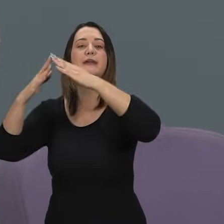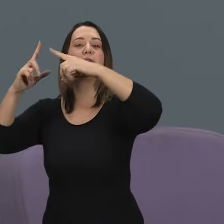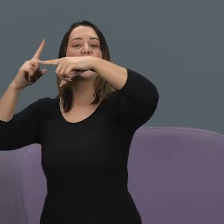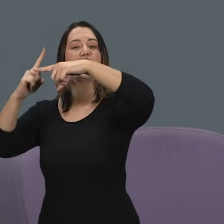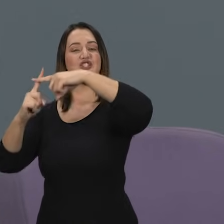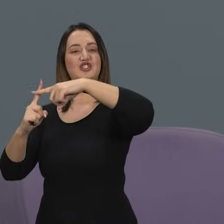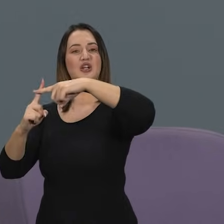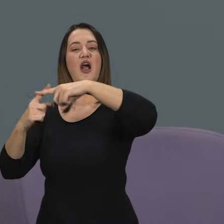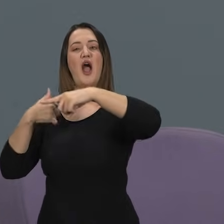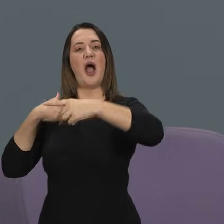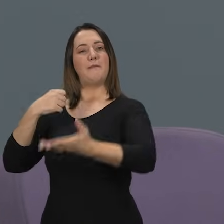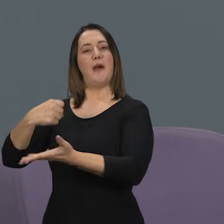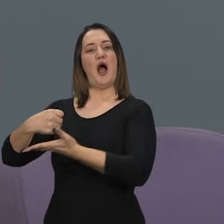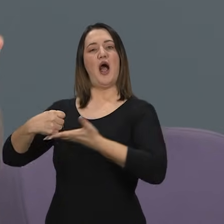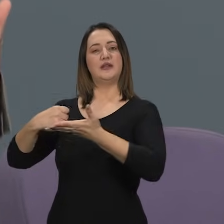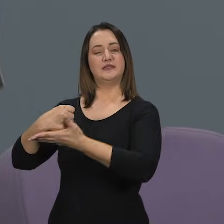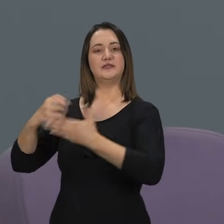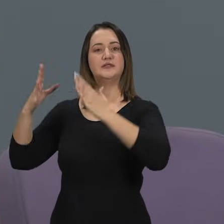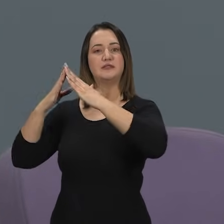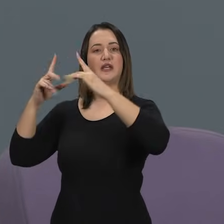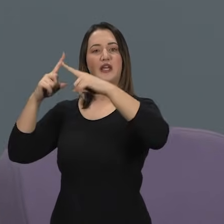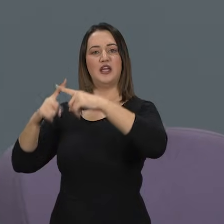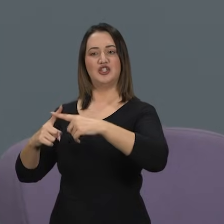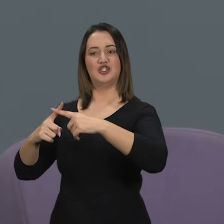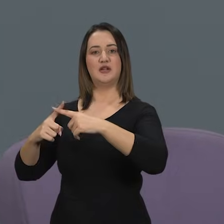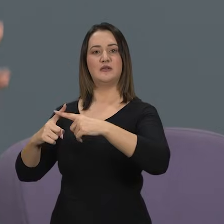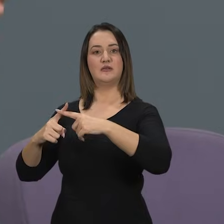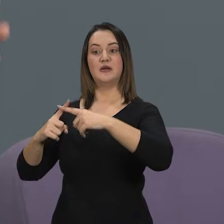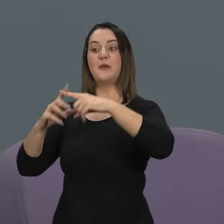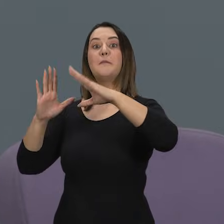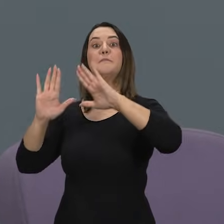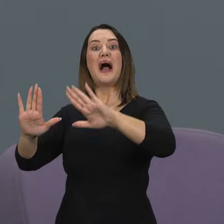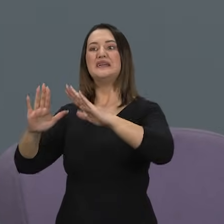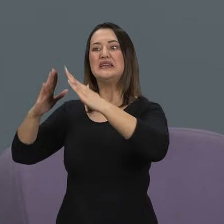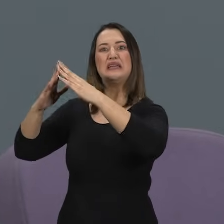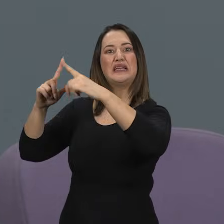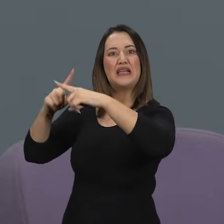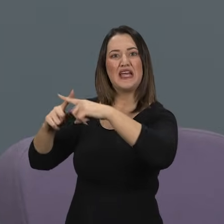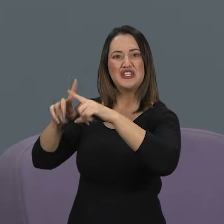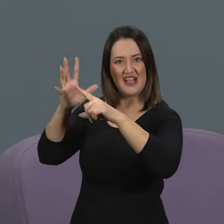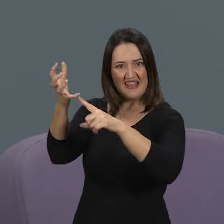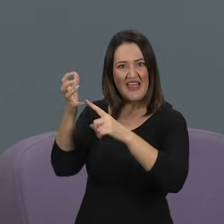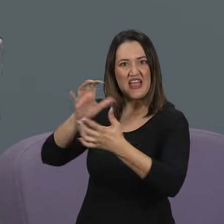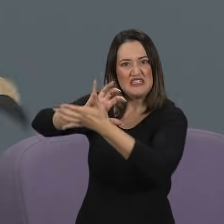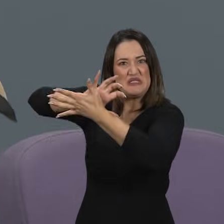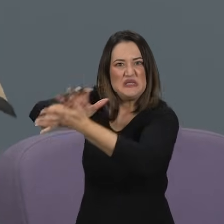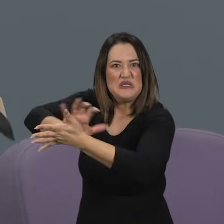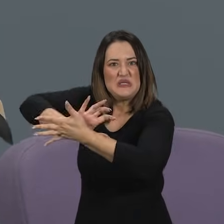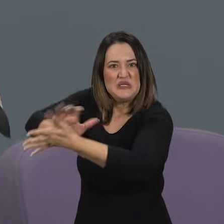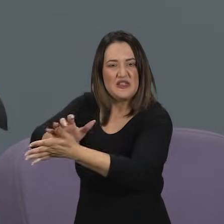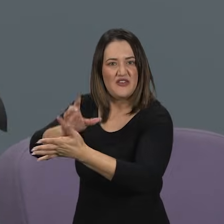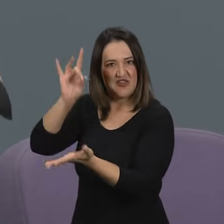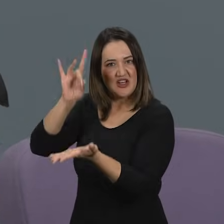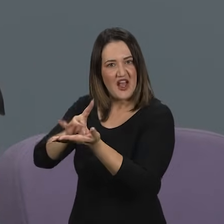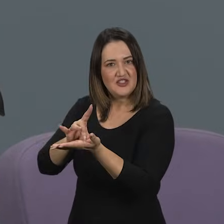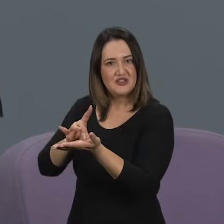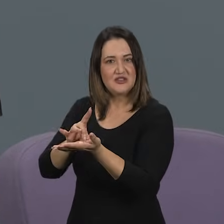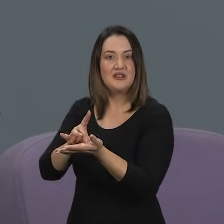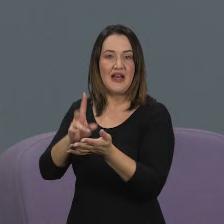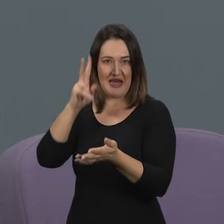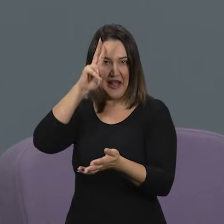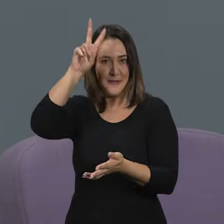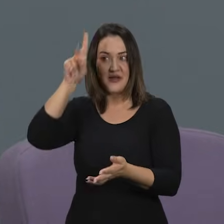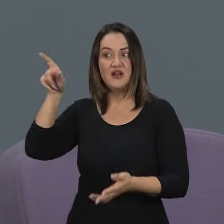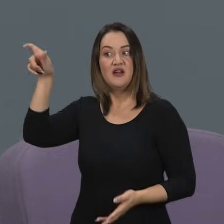igreja base, através da qual eles pisariam na verdade? Porque lembra que o diabo, ele nunca